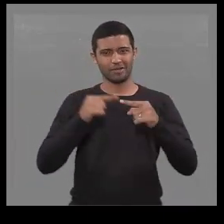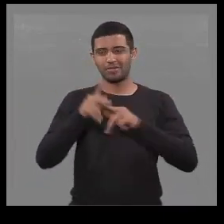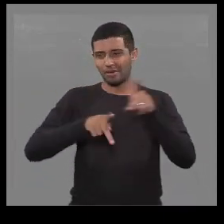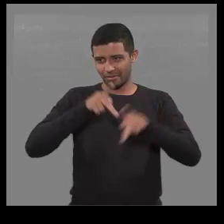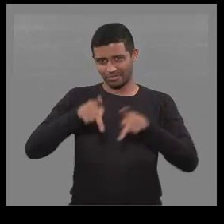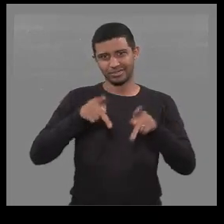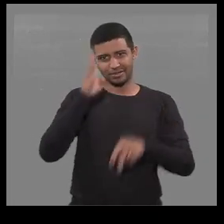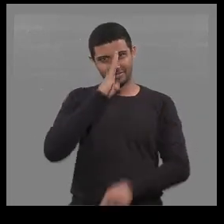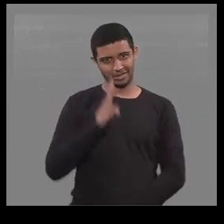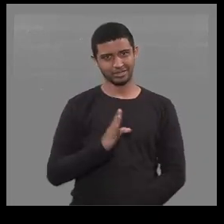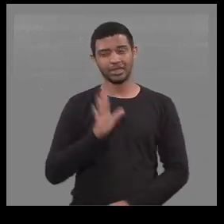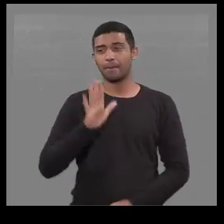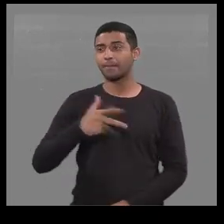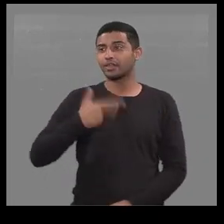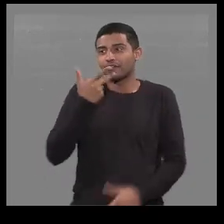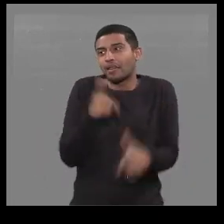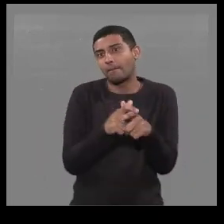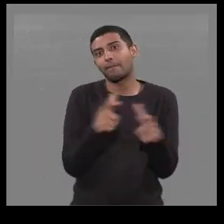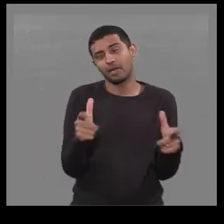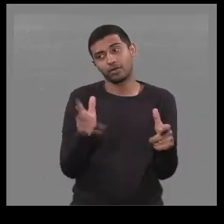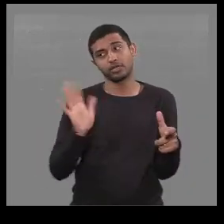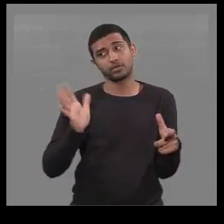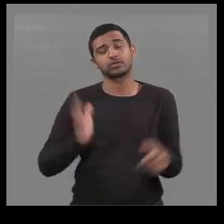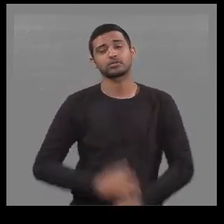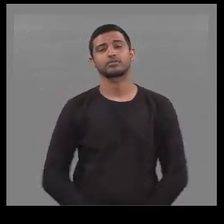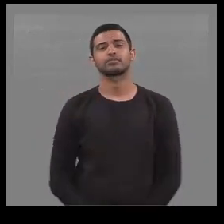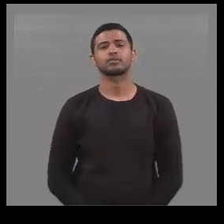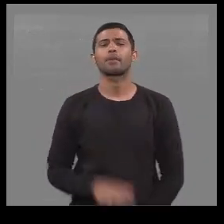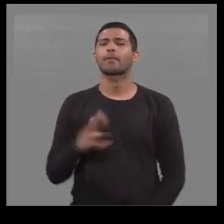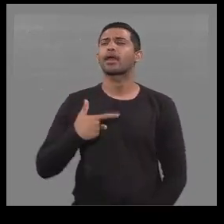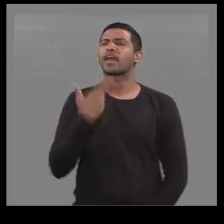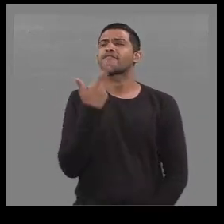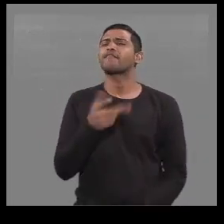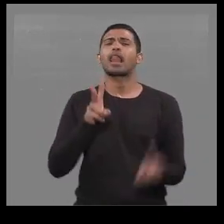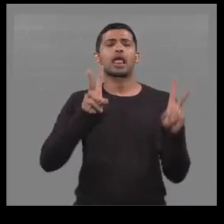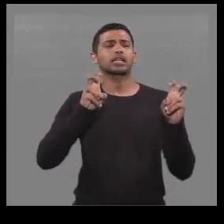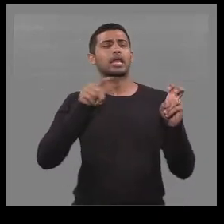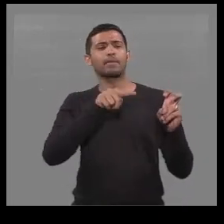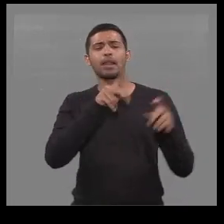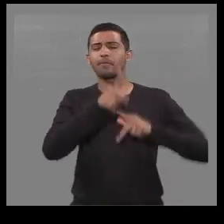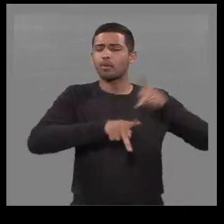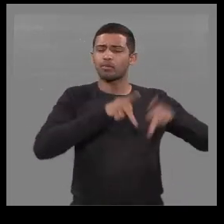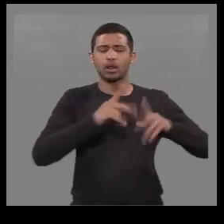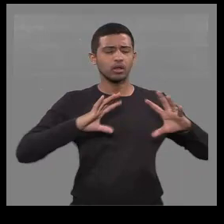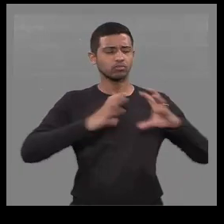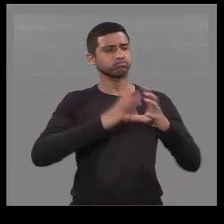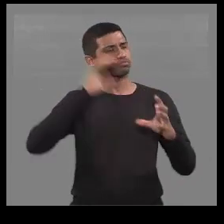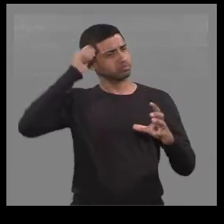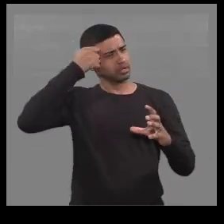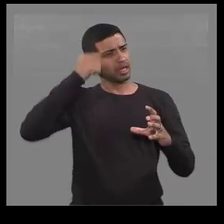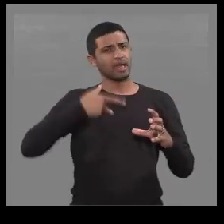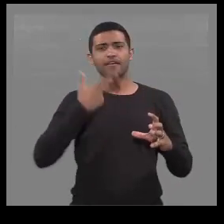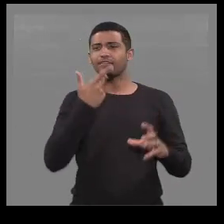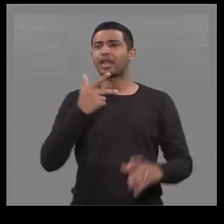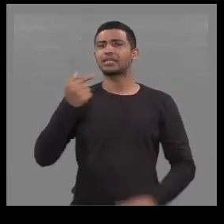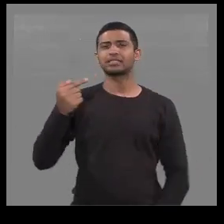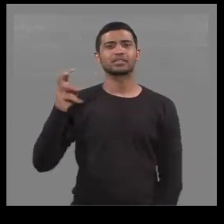população brasileira, então já estamos falando da maioria. Só que quando a gente fala dessa população, a gente fala